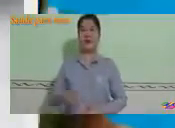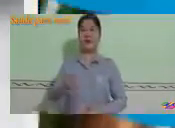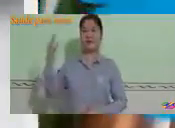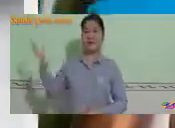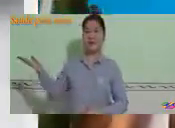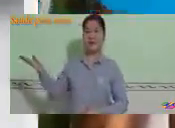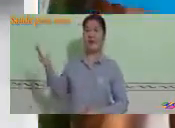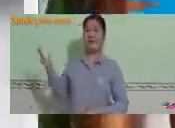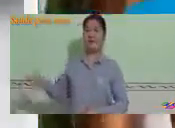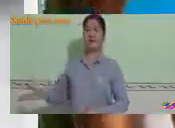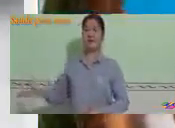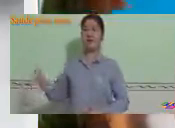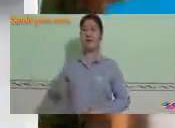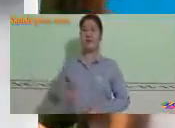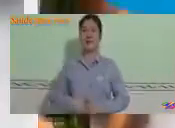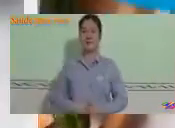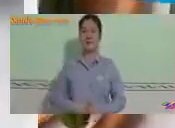IMPORTANTSOMARALIMNTOSSAUDA acento agudo,